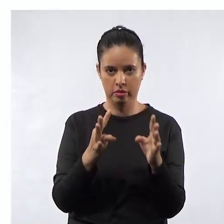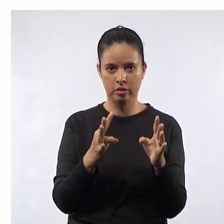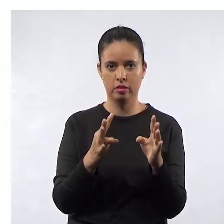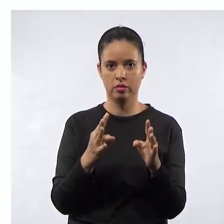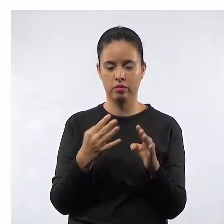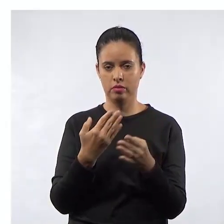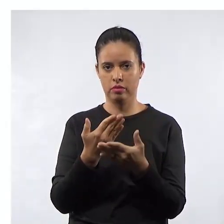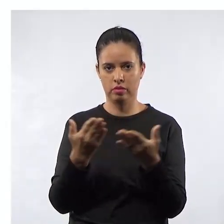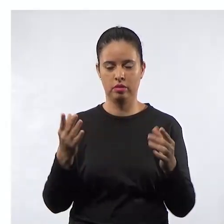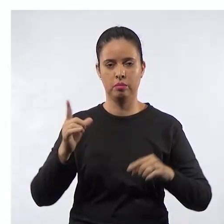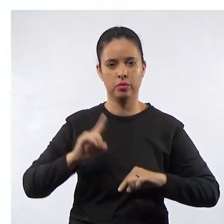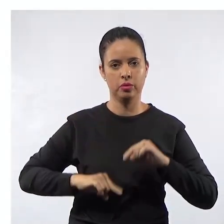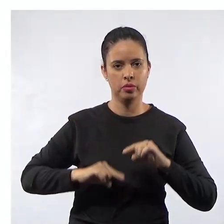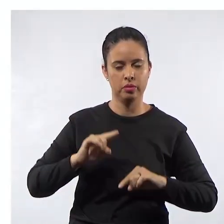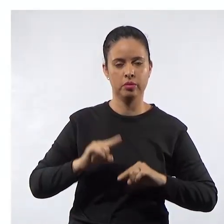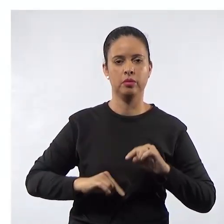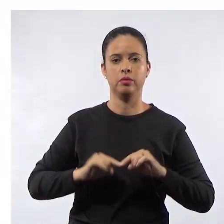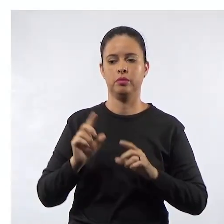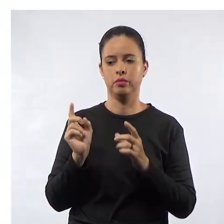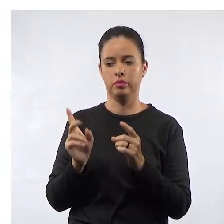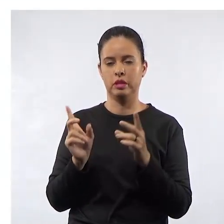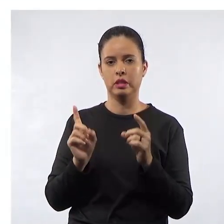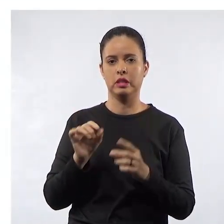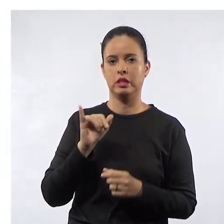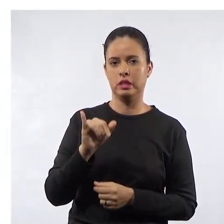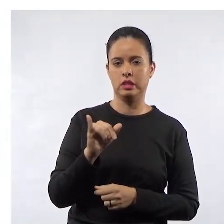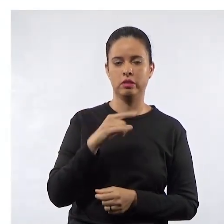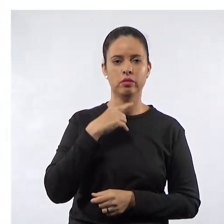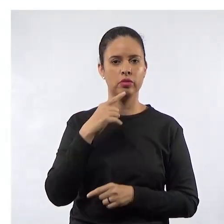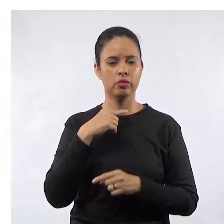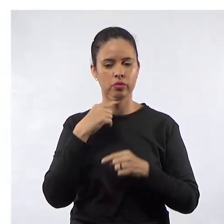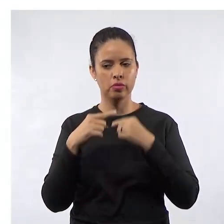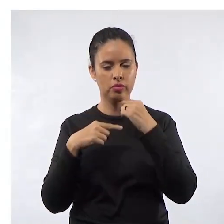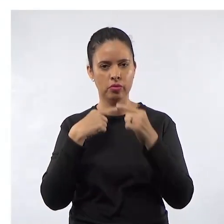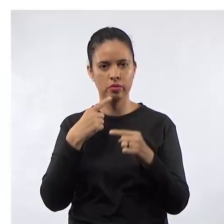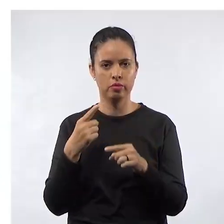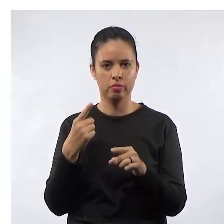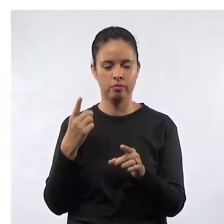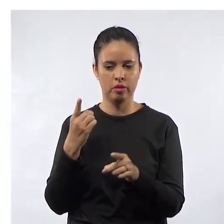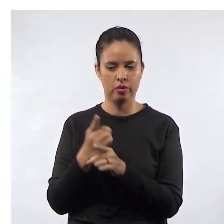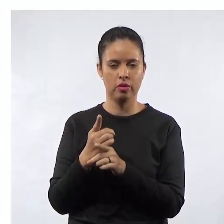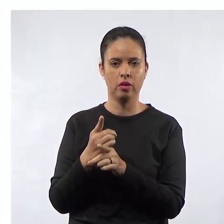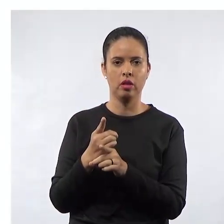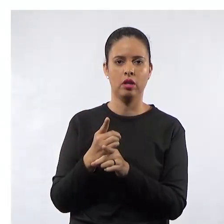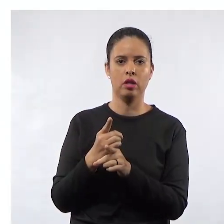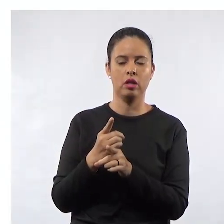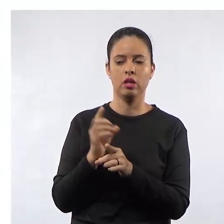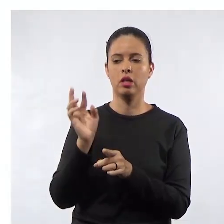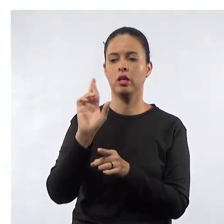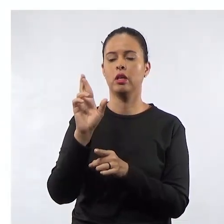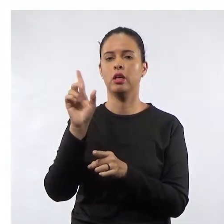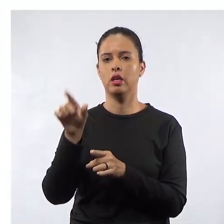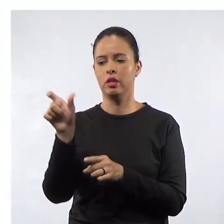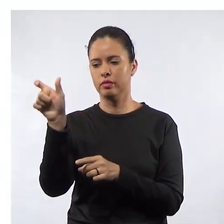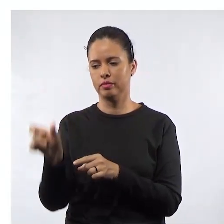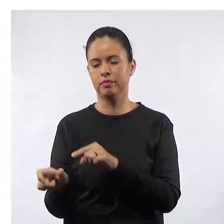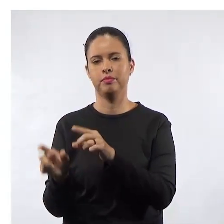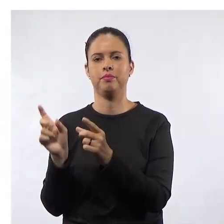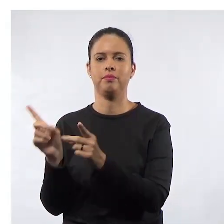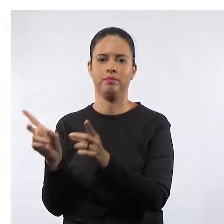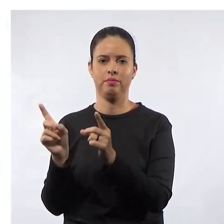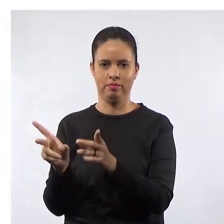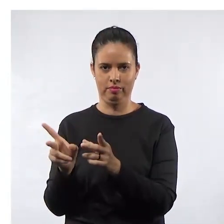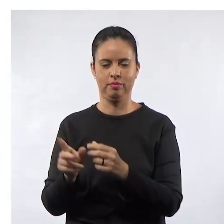produtos que vocês vão comercializar, né? Porque se eles não puderem ser identificados, vai sobrar para alguém. Quem é esse alguém? O comerciante,